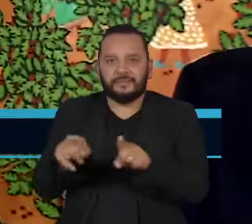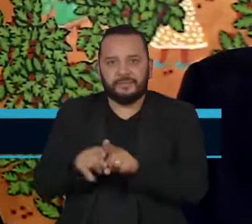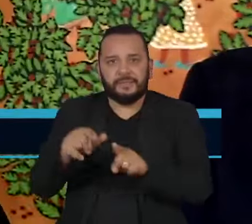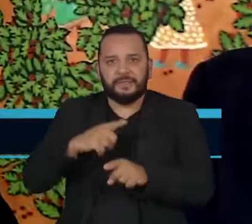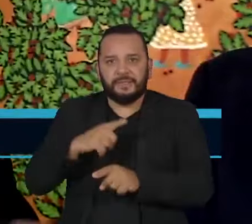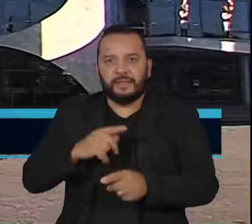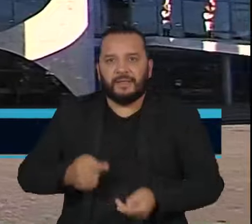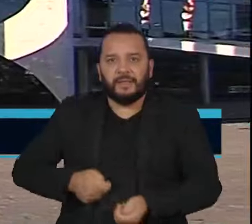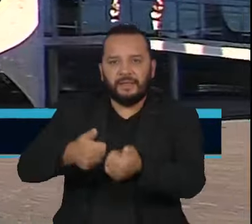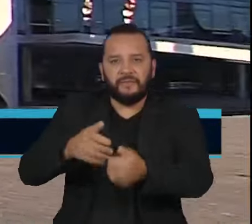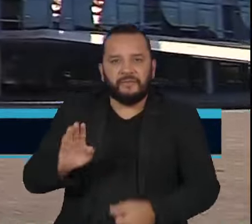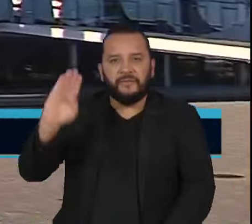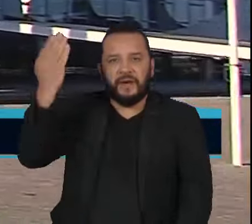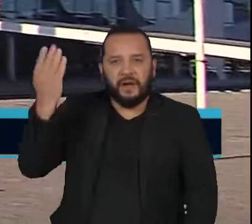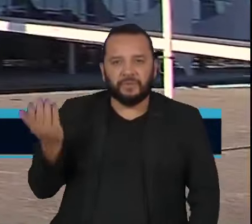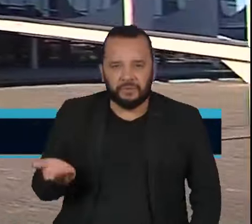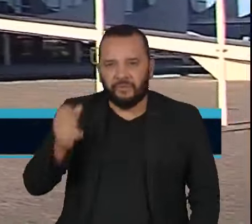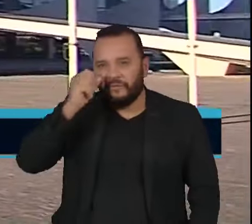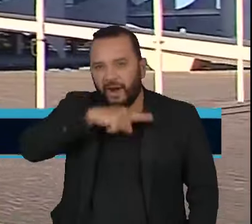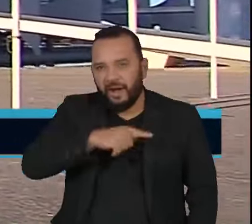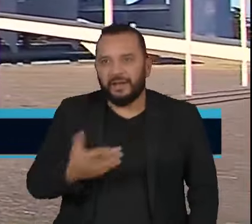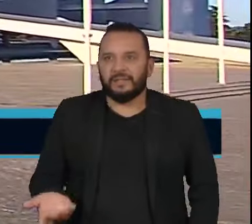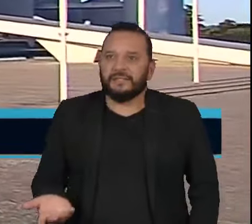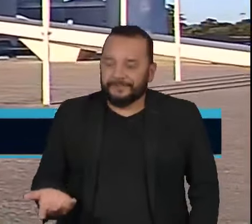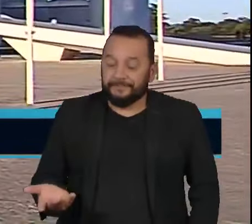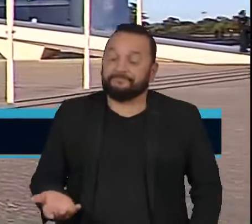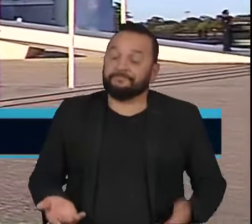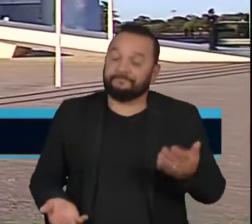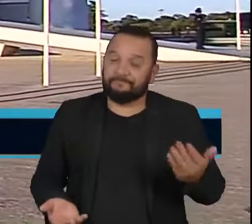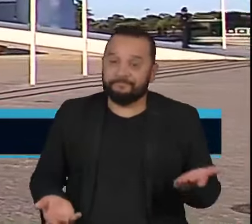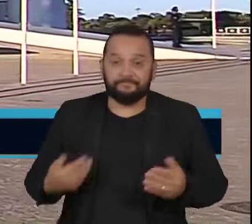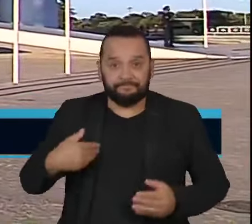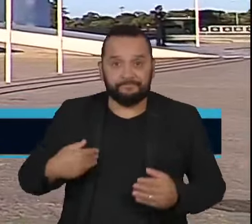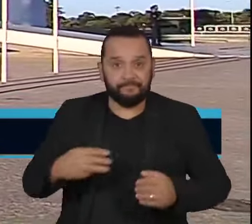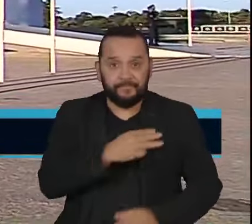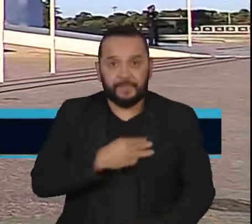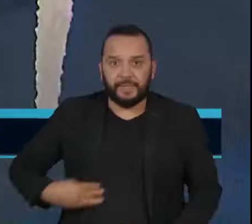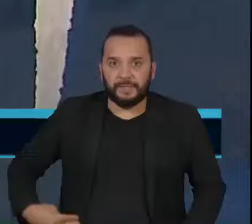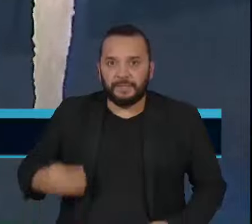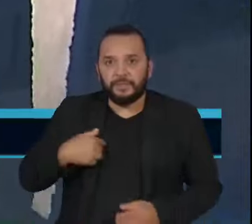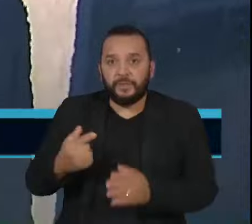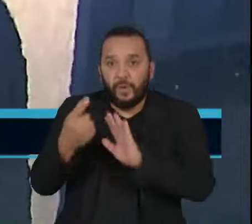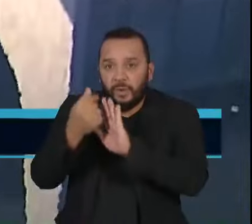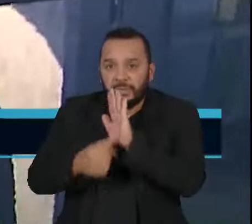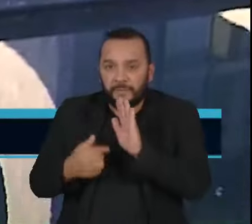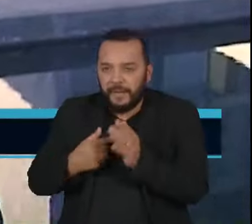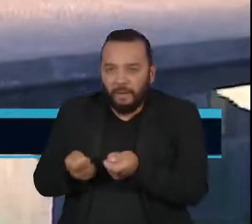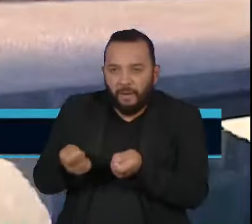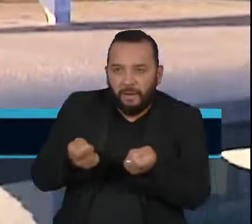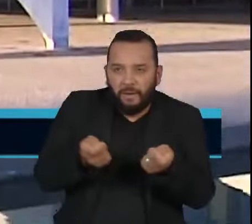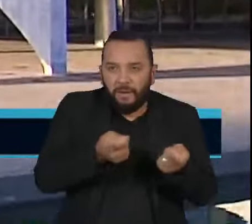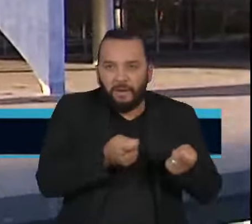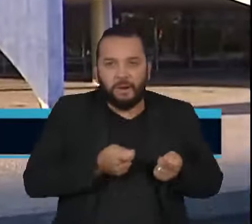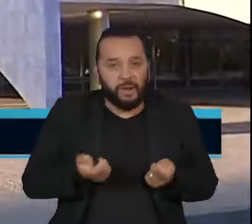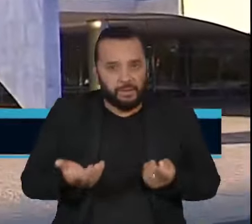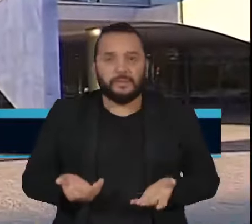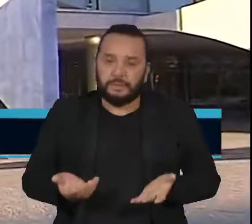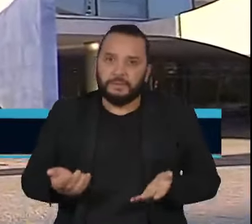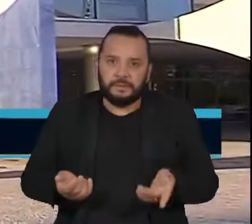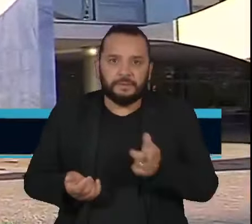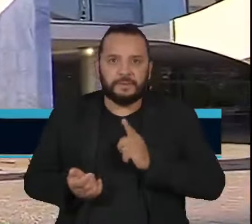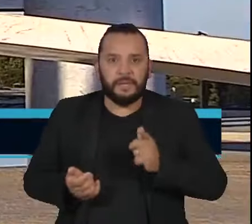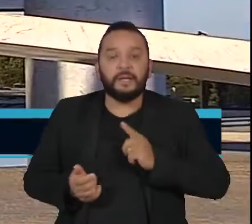desses auxílios. Enquanto os ministros caçam as gorduras do orçamento, os operadores financeiros seguem